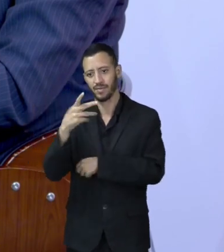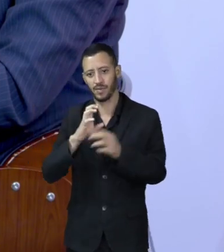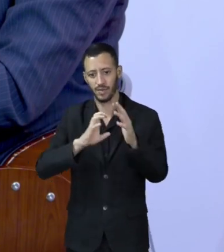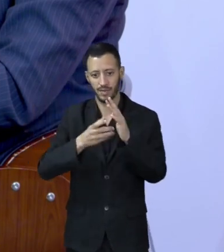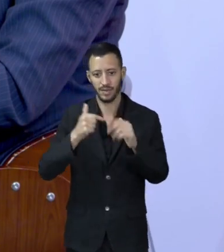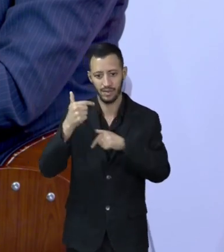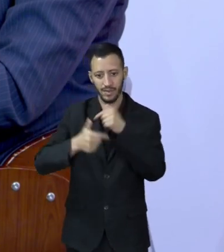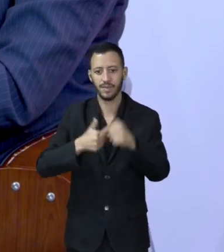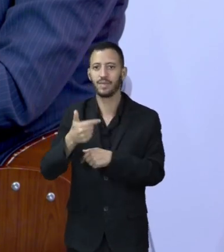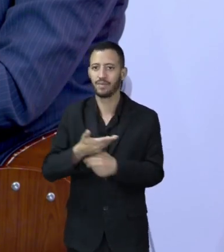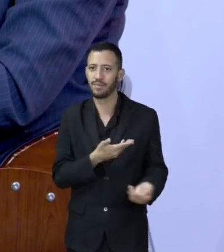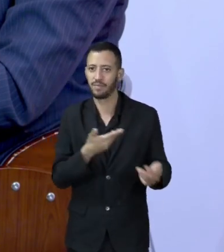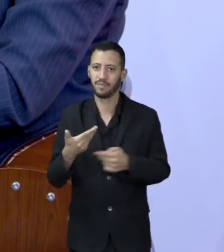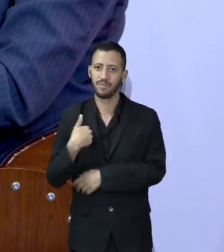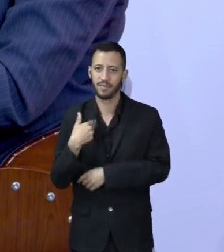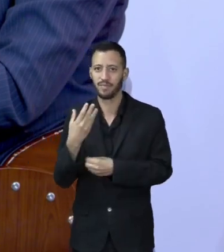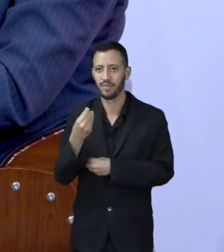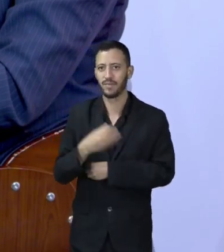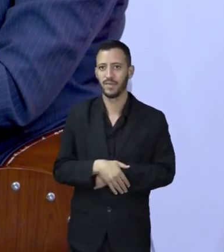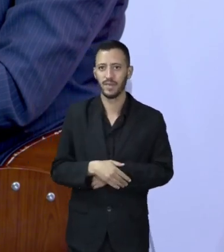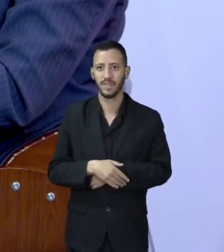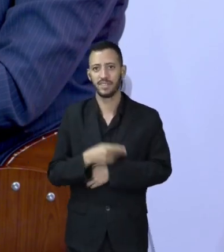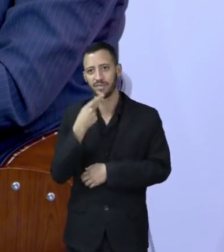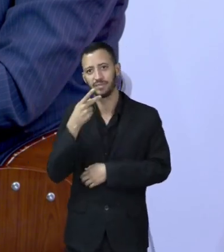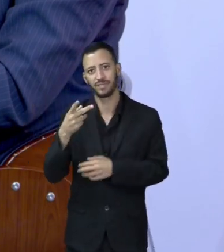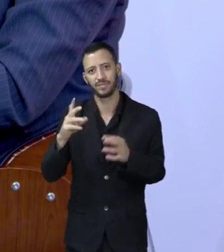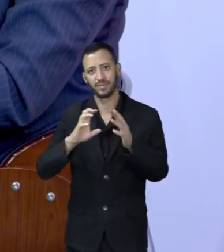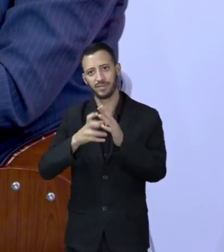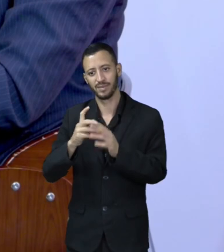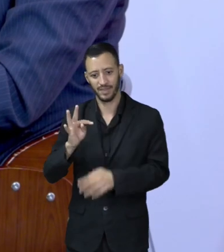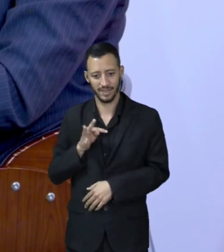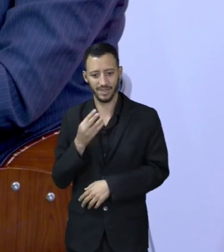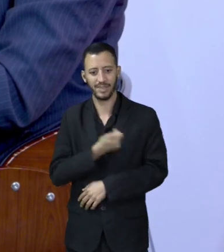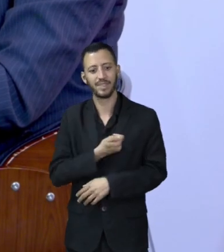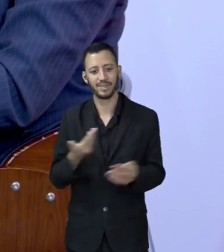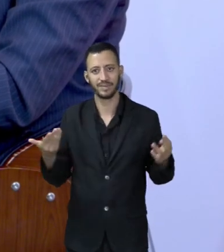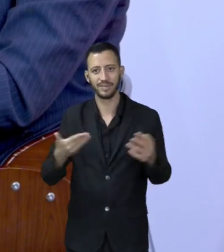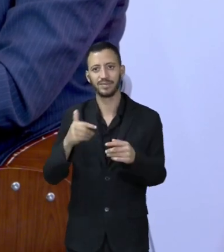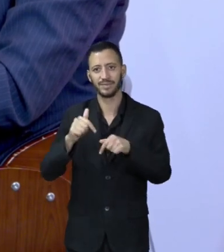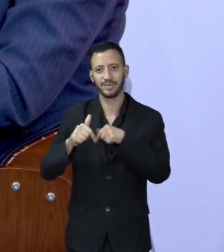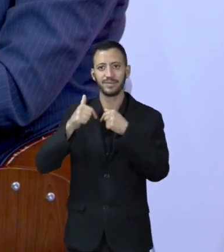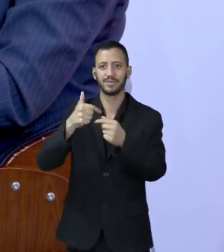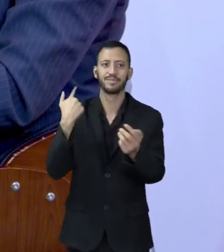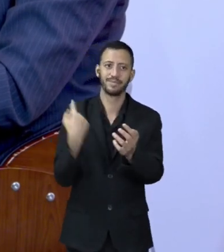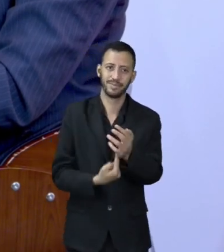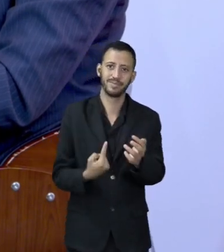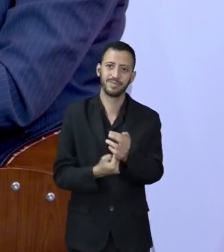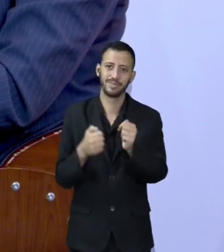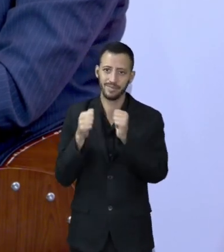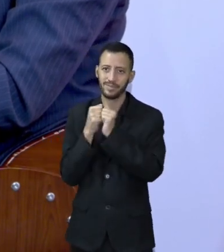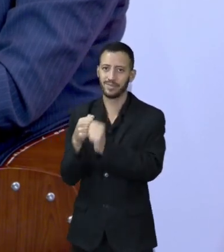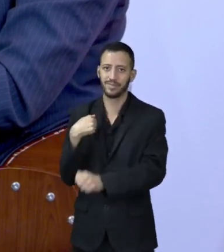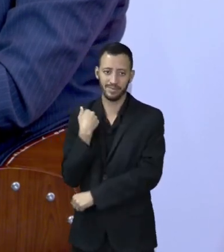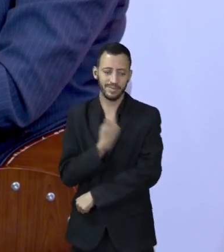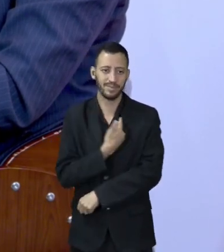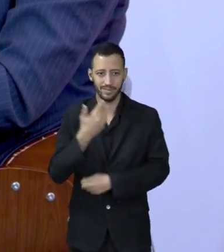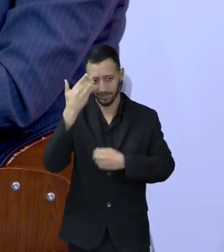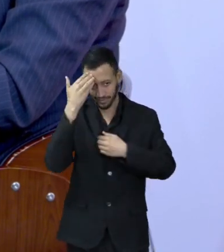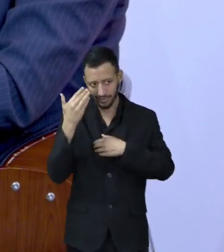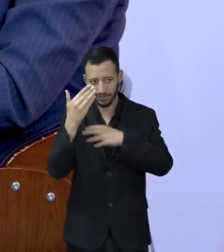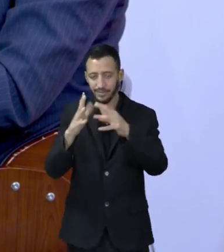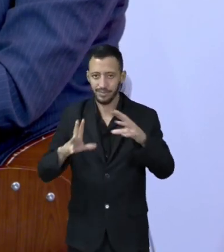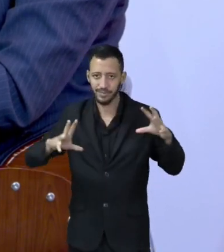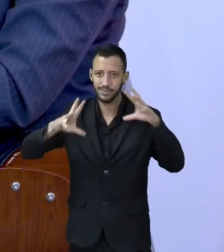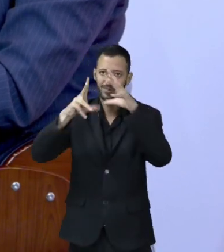Trabalhadores, né, e aí eu brinco, PT pode ser o Partido das Travestis também, que esse é um partido comprometido com a gente, então é agradecer